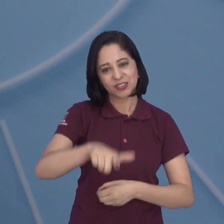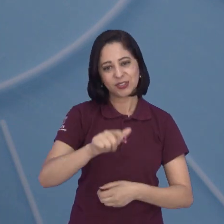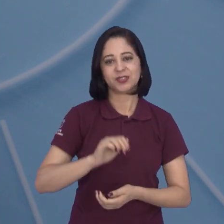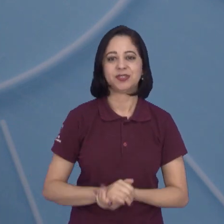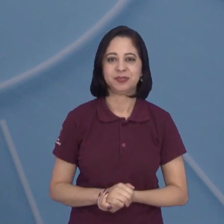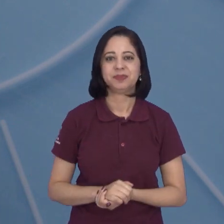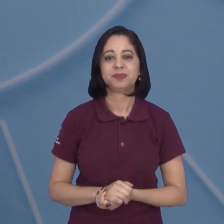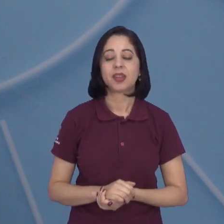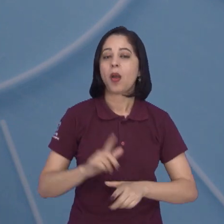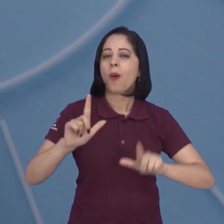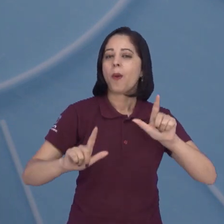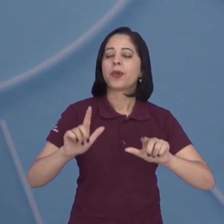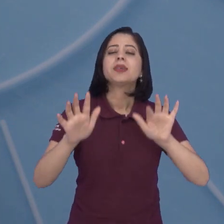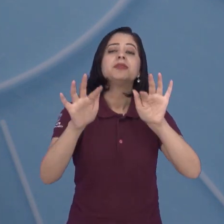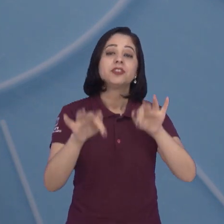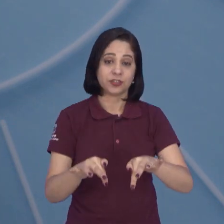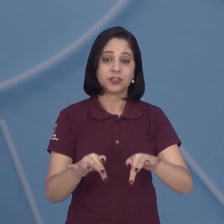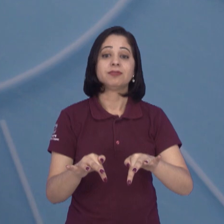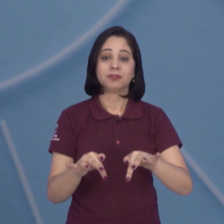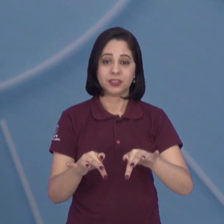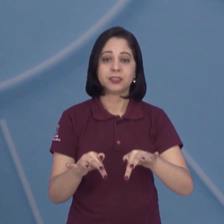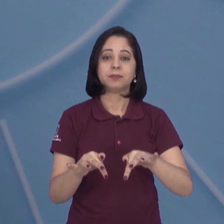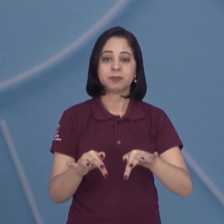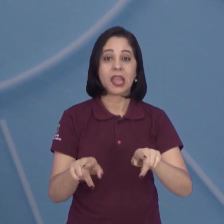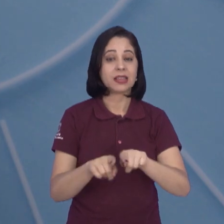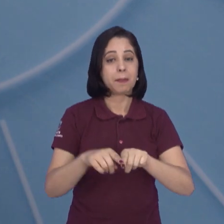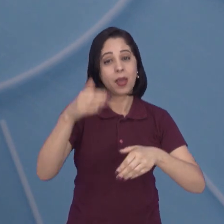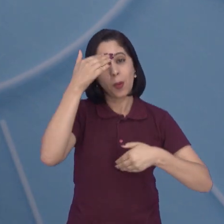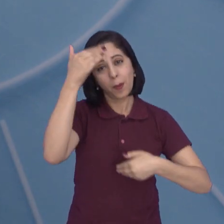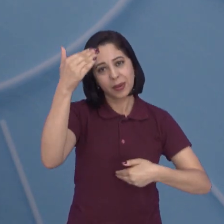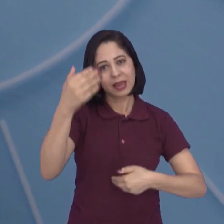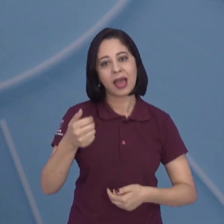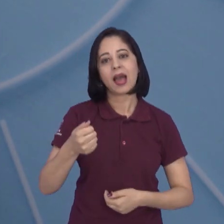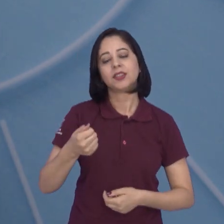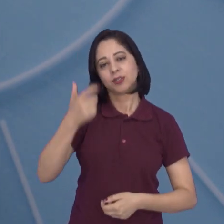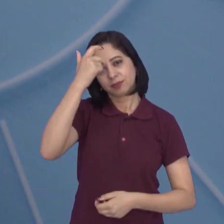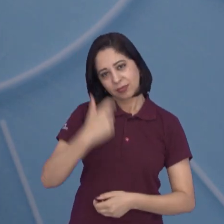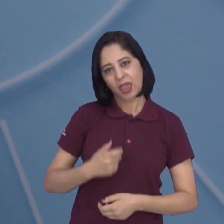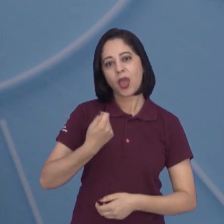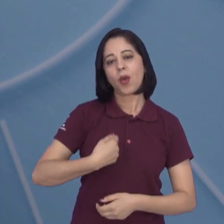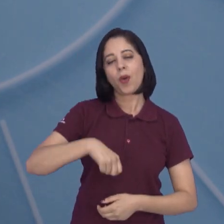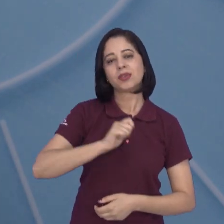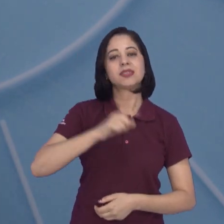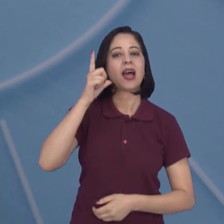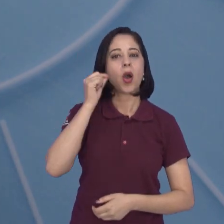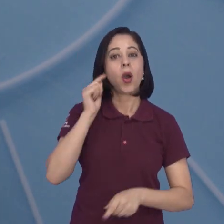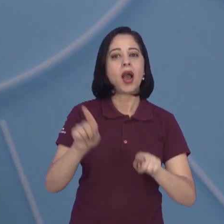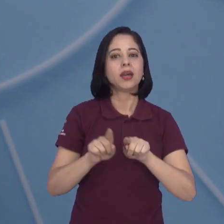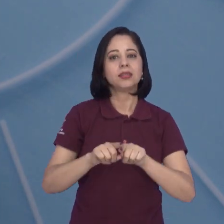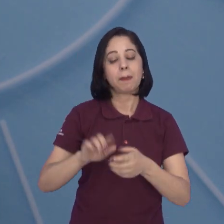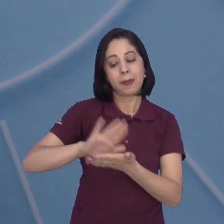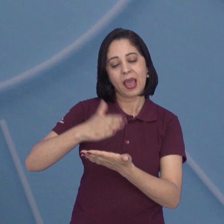É isso, pessoal, o Diálogos fica por aqui. Eu quero agradecer também a Ana Furtado e a Tamires Caetano, que são as intérpretes de